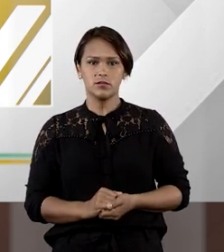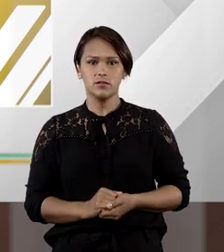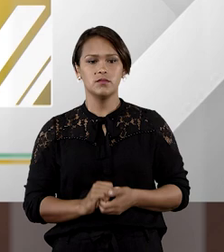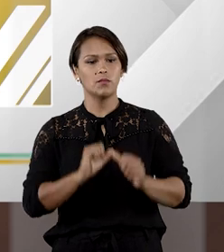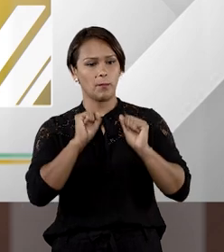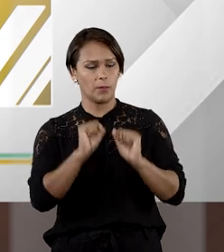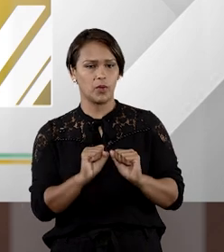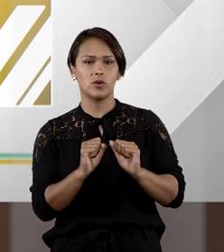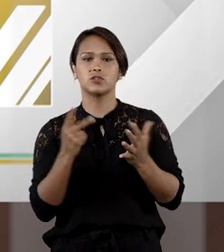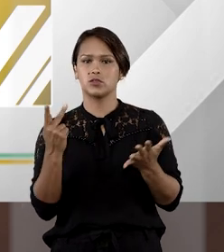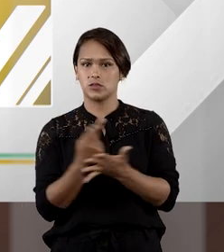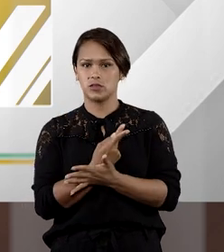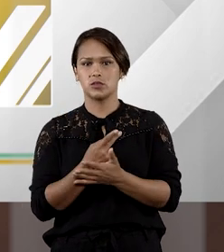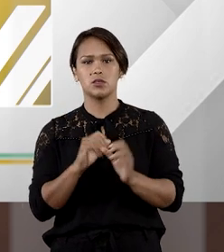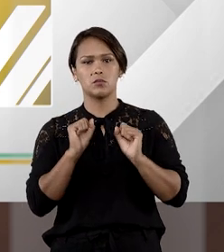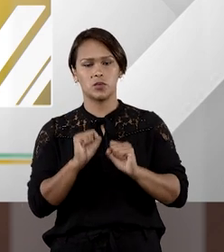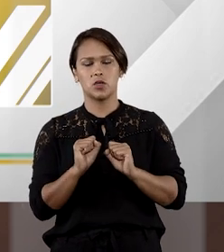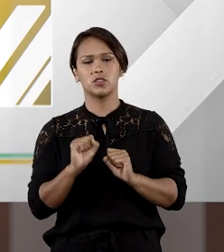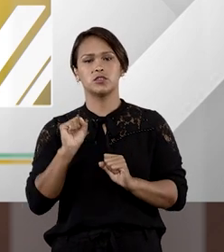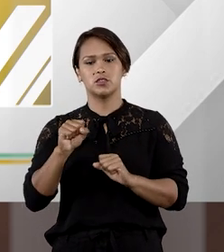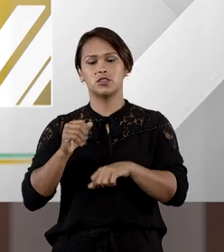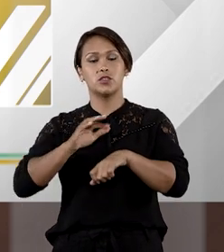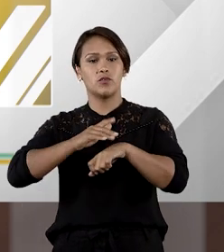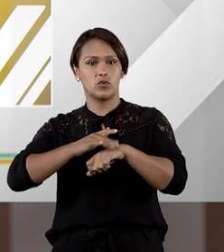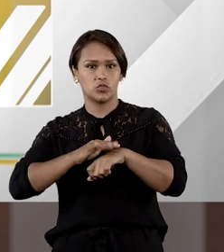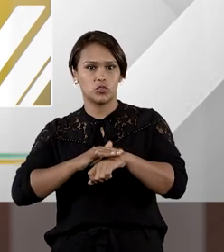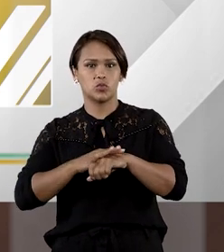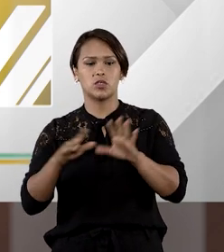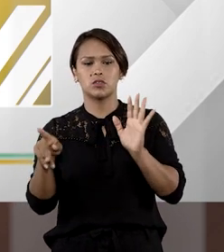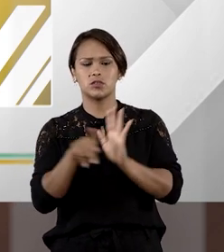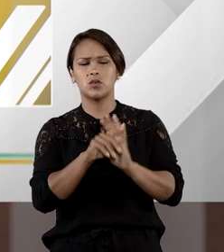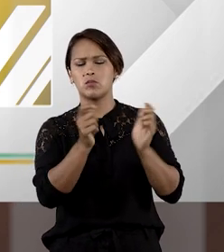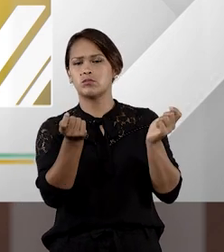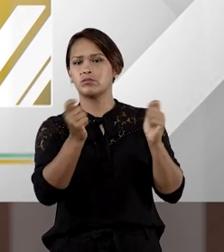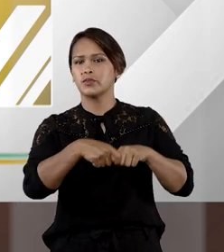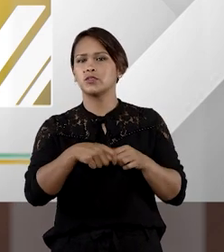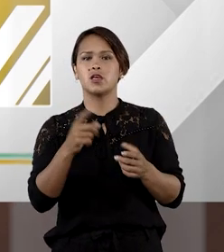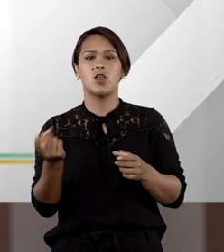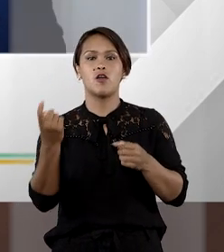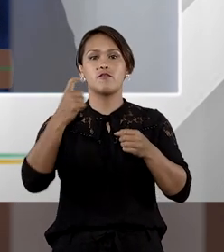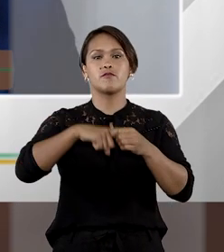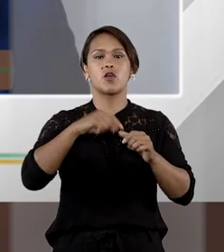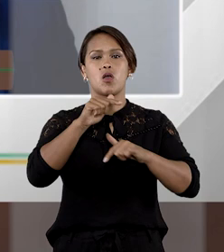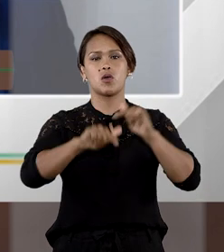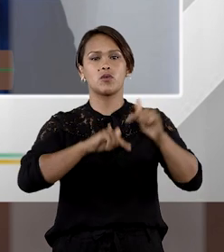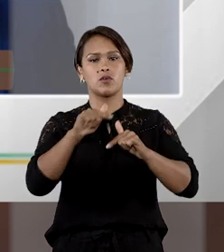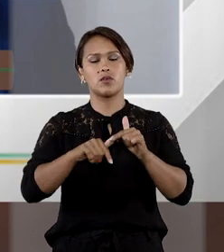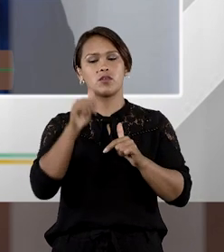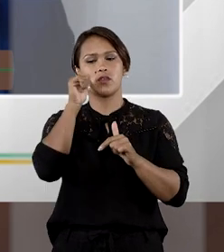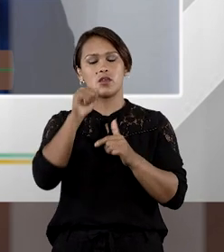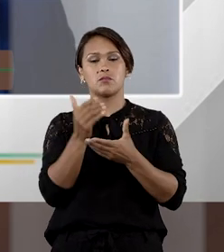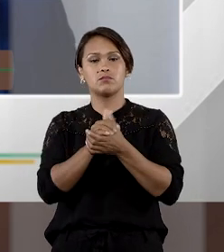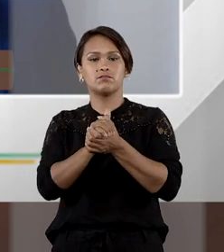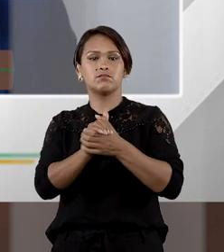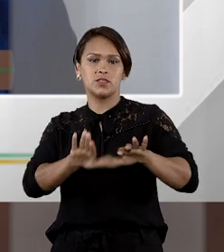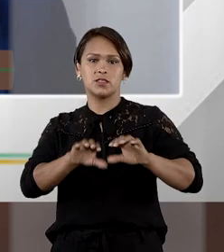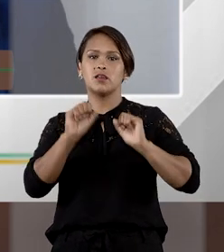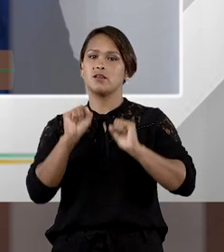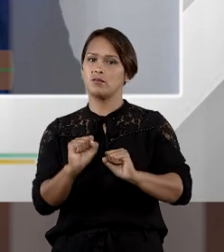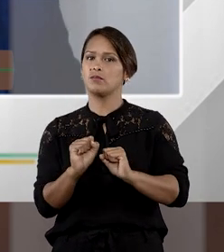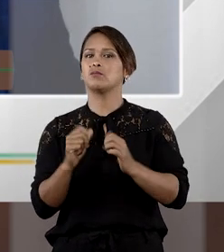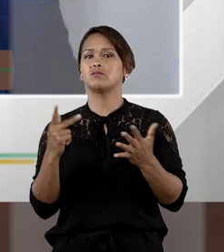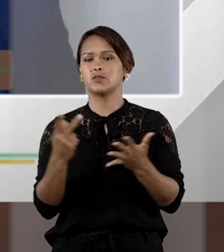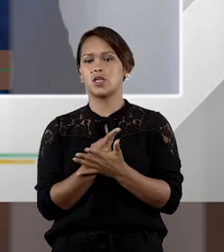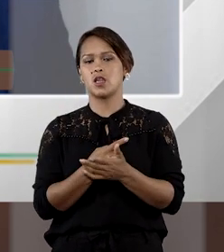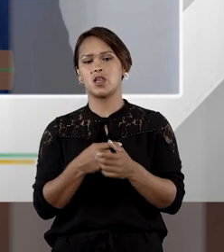Ela pode ser. Se for um caso de enfermidade, que a pessoa não tem condição alguma de trabalhar,